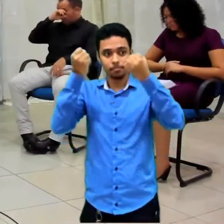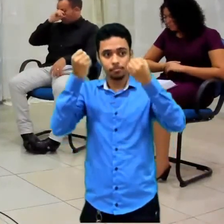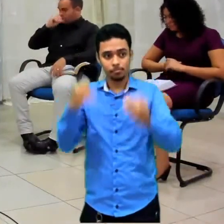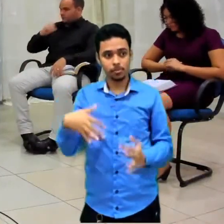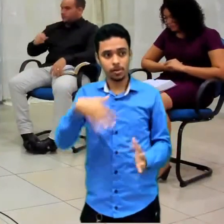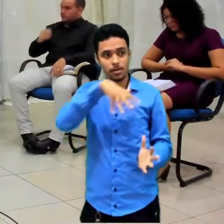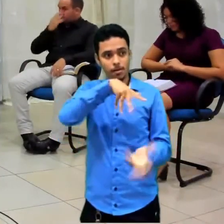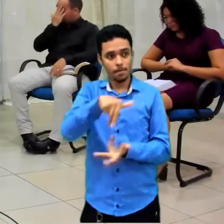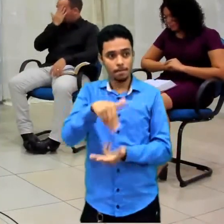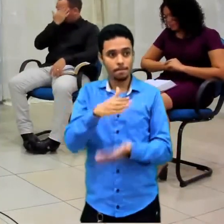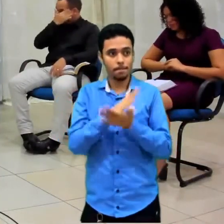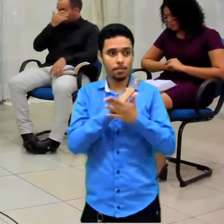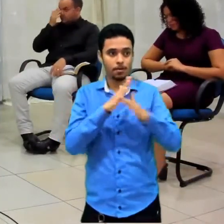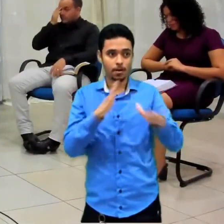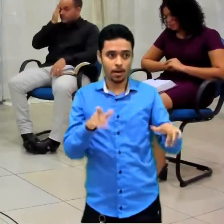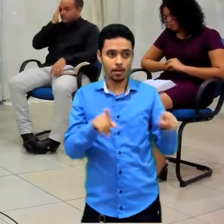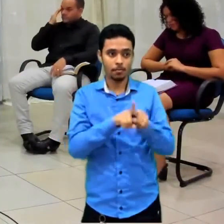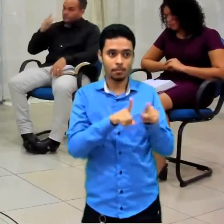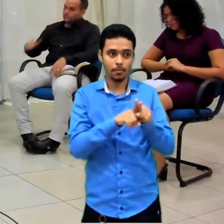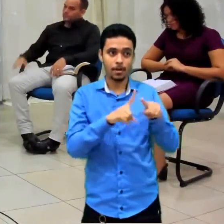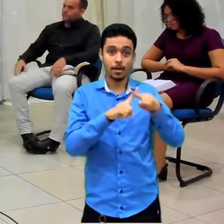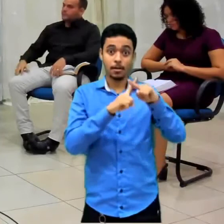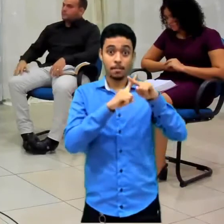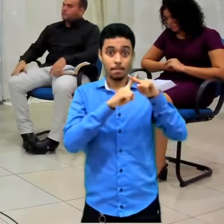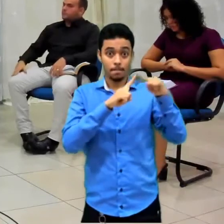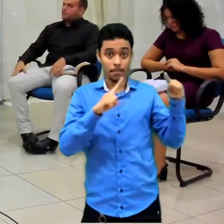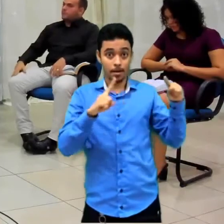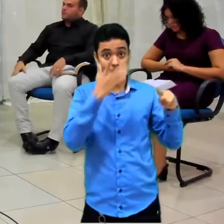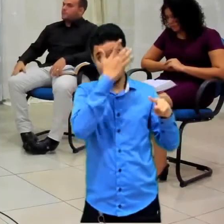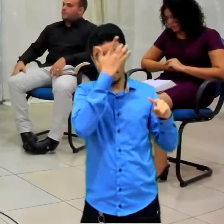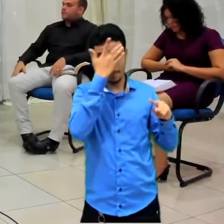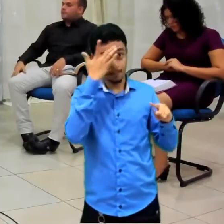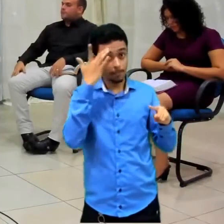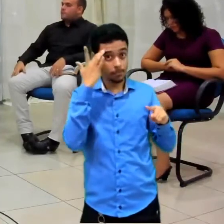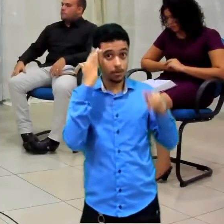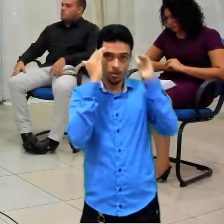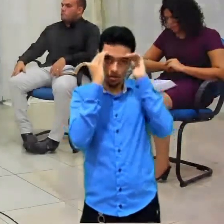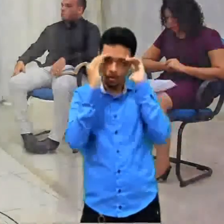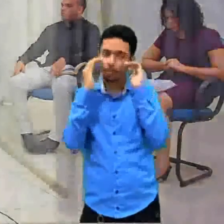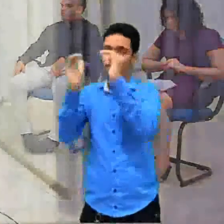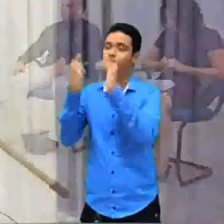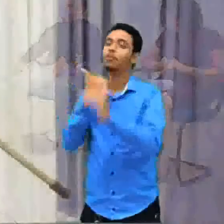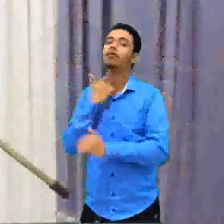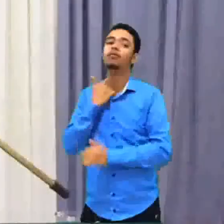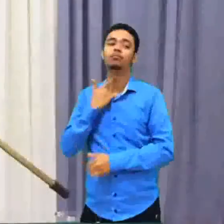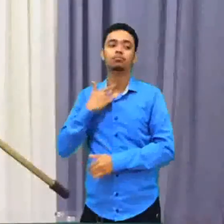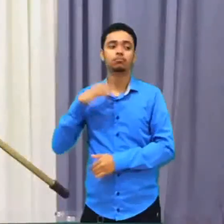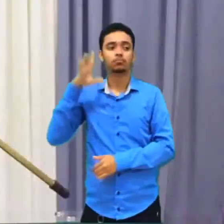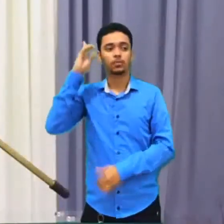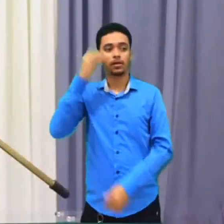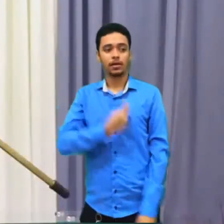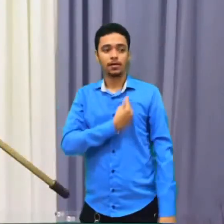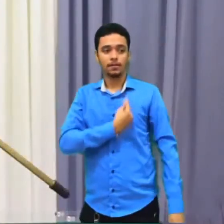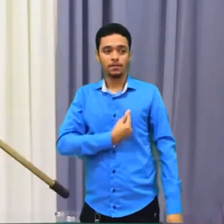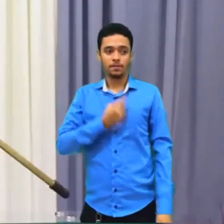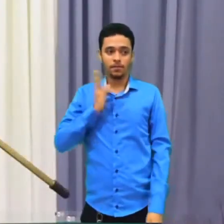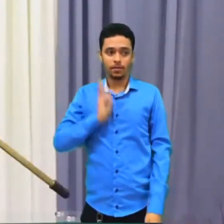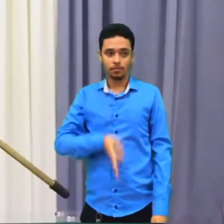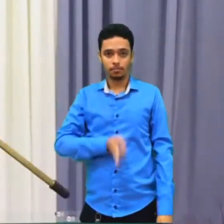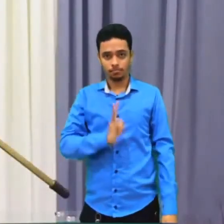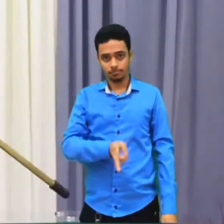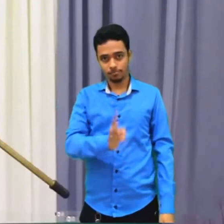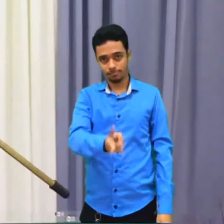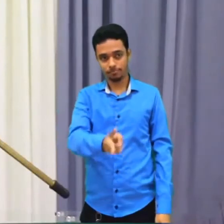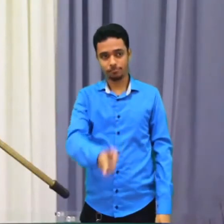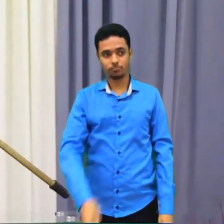passa e a sua concupiscência, mas aquele que faz a vontade de Deus permanece para